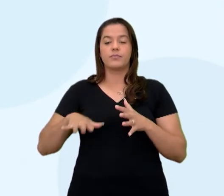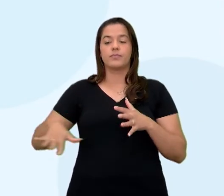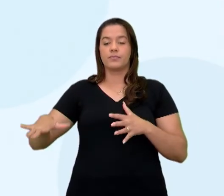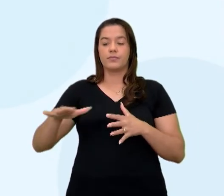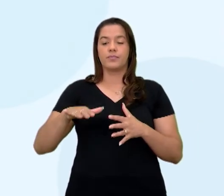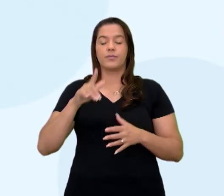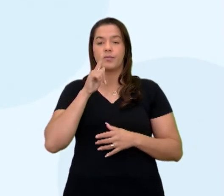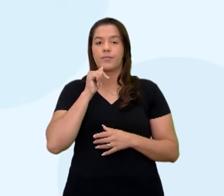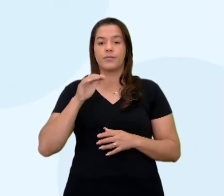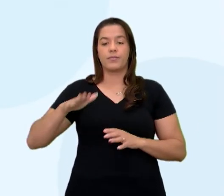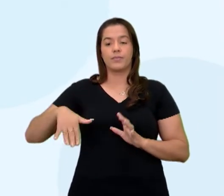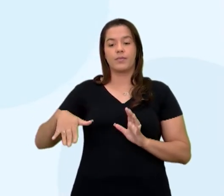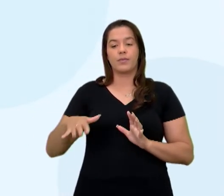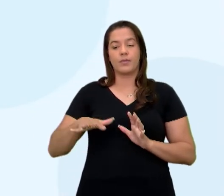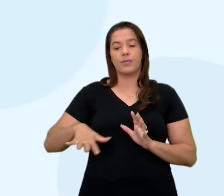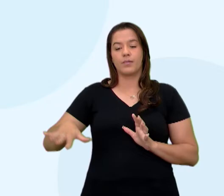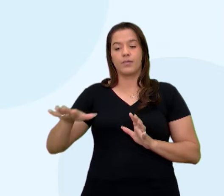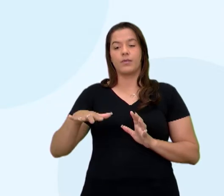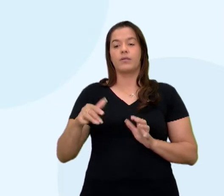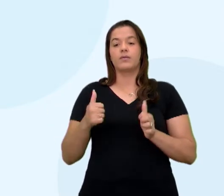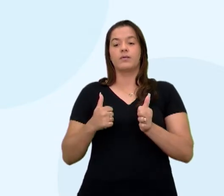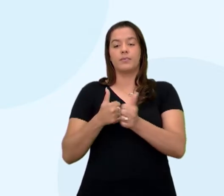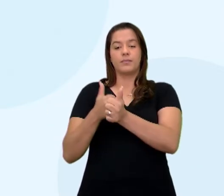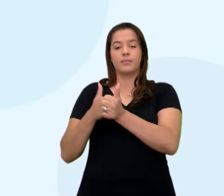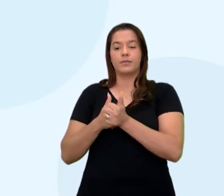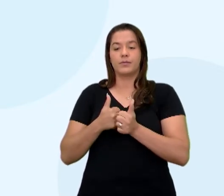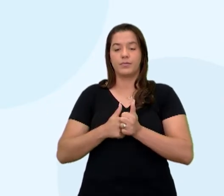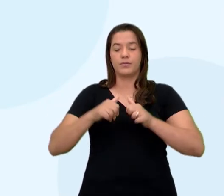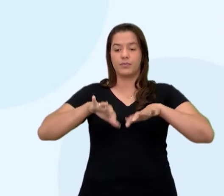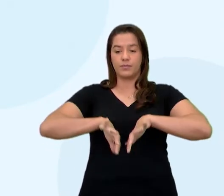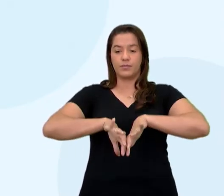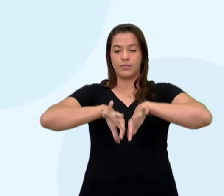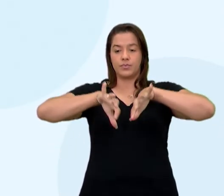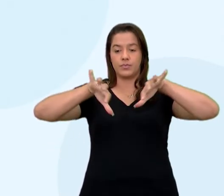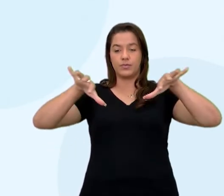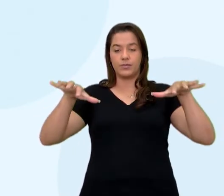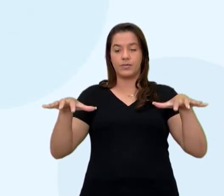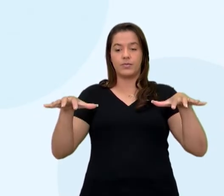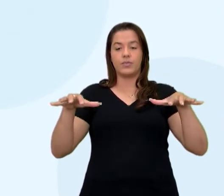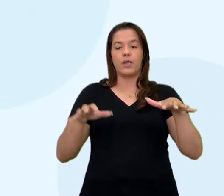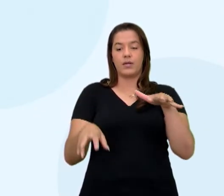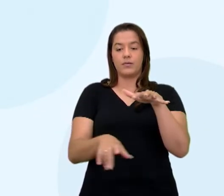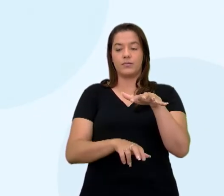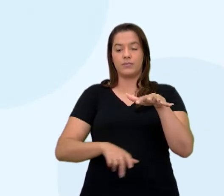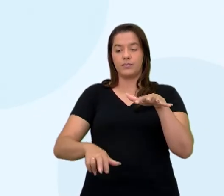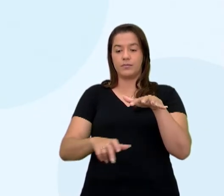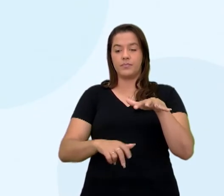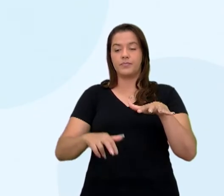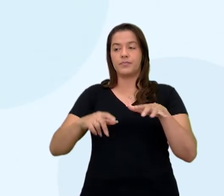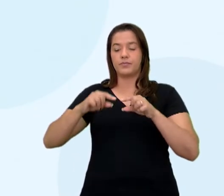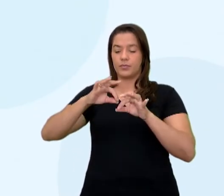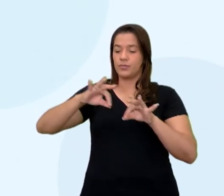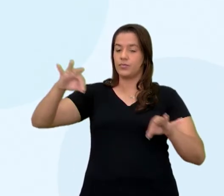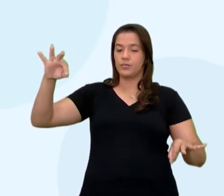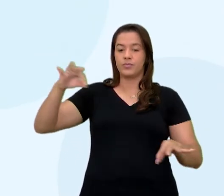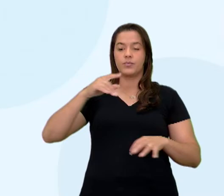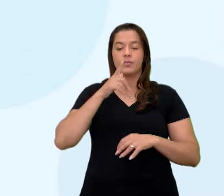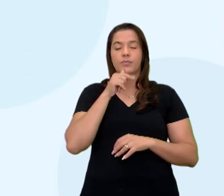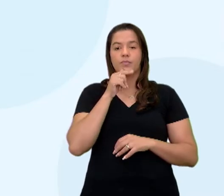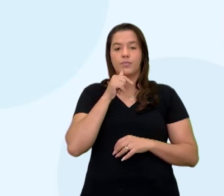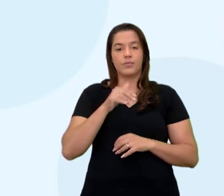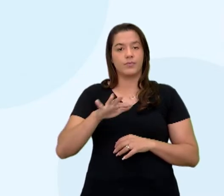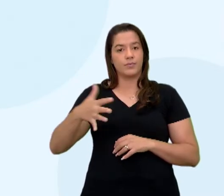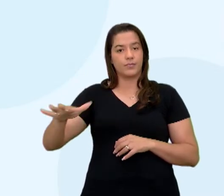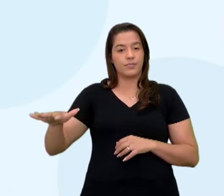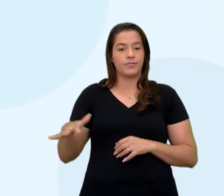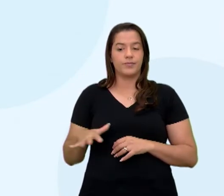né? Então ele está aí, ó, um conjunto de montanhas, né, que são as dorsais, e ficam todos aí abaixo do nível do mar, né? Algumas partes